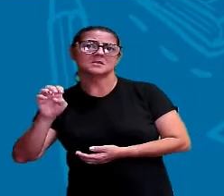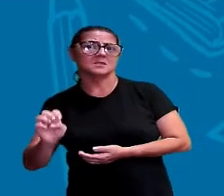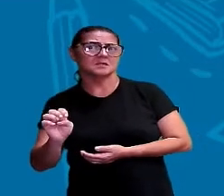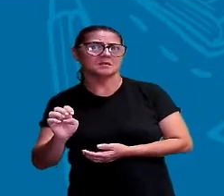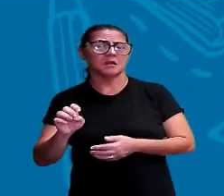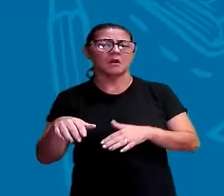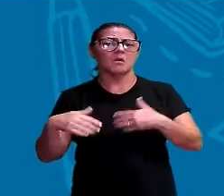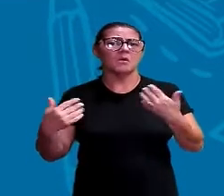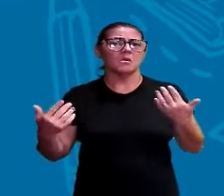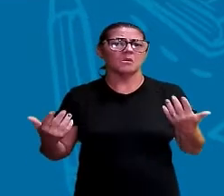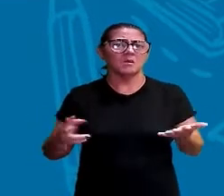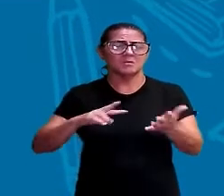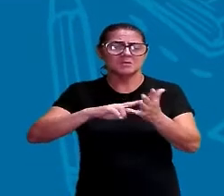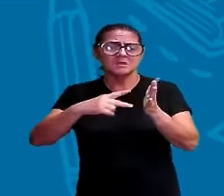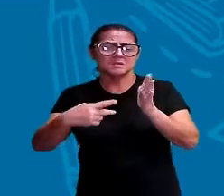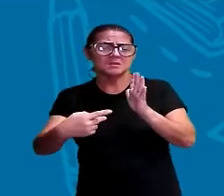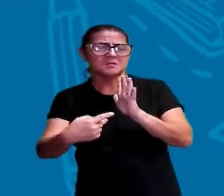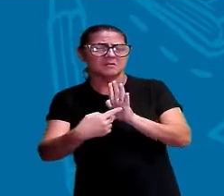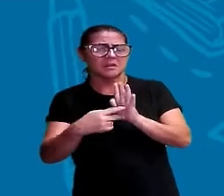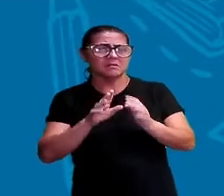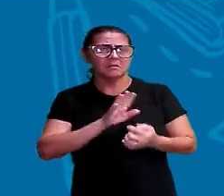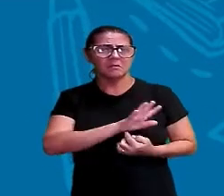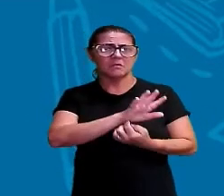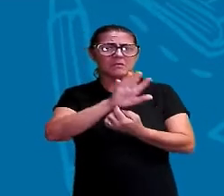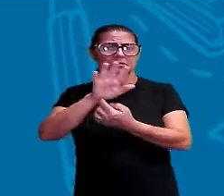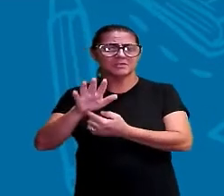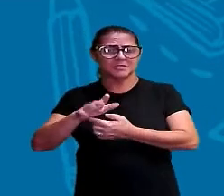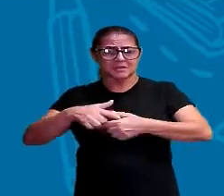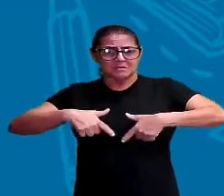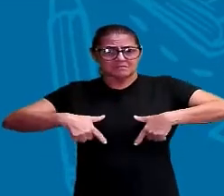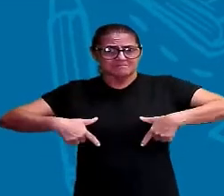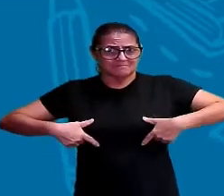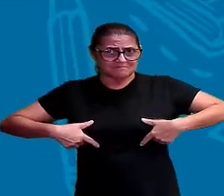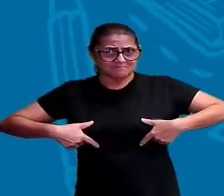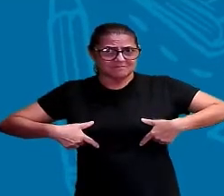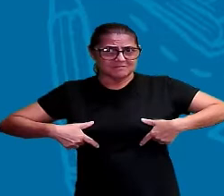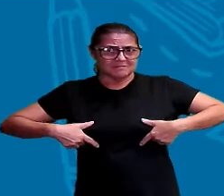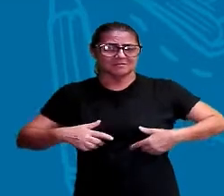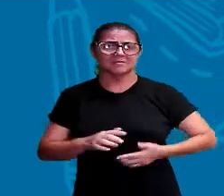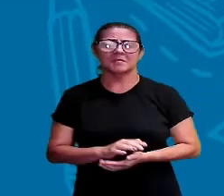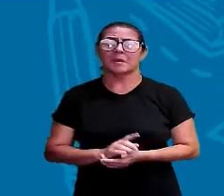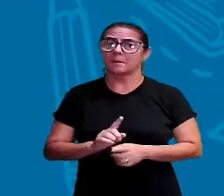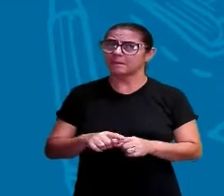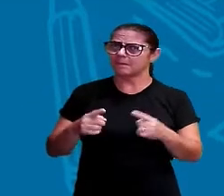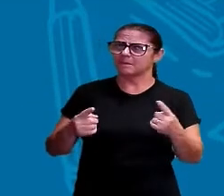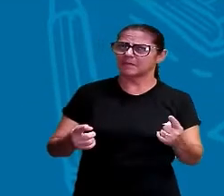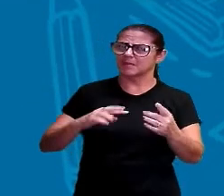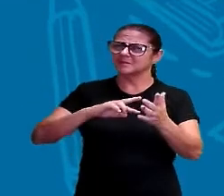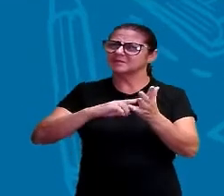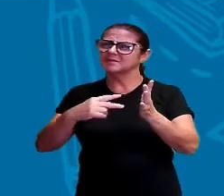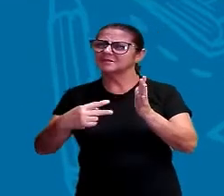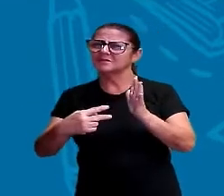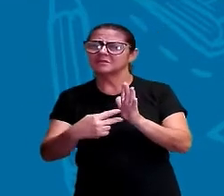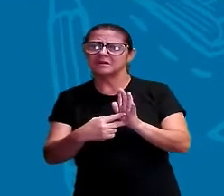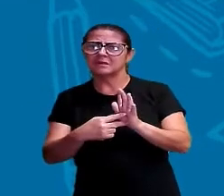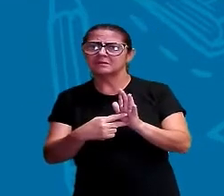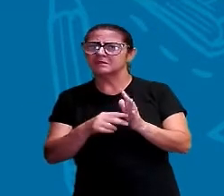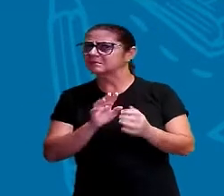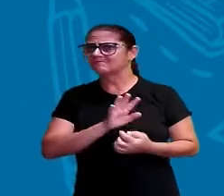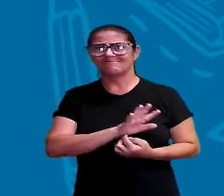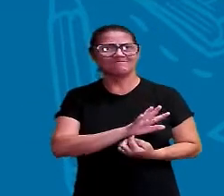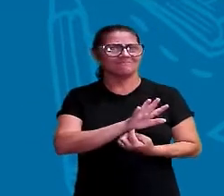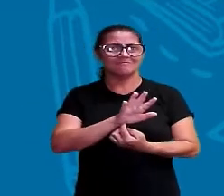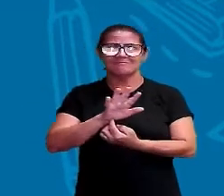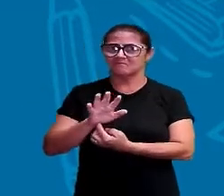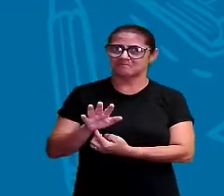need some space, tem uma imagem também que se refere. Mas, qual é o significado que não indica